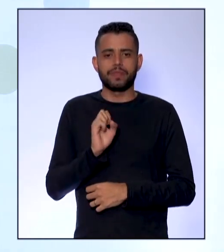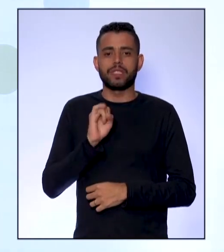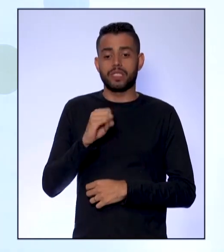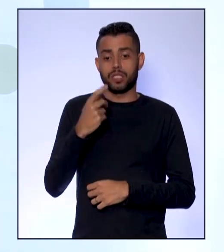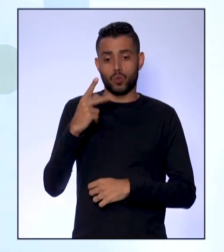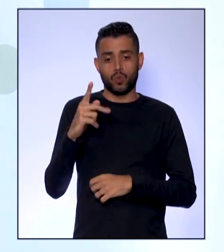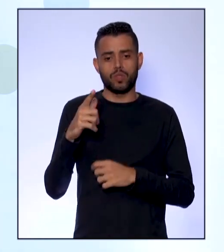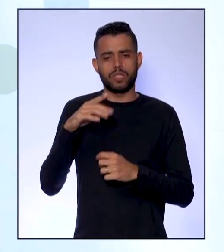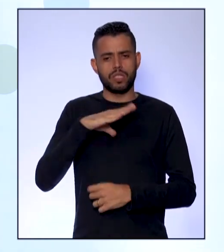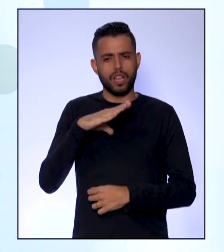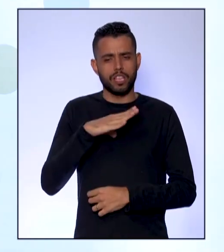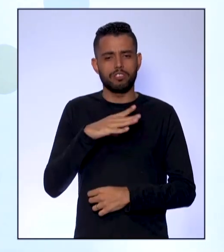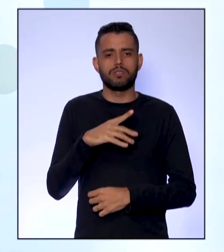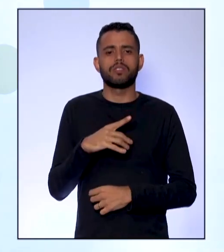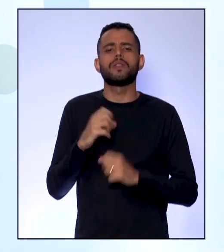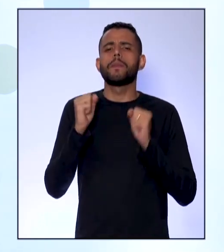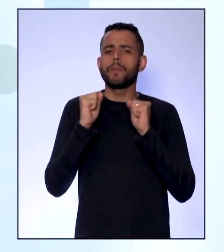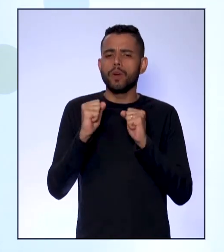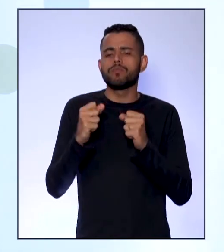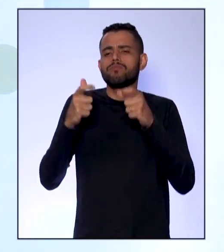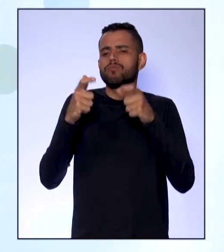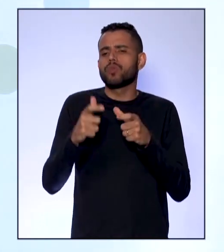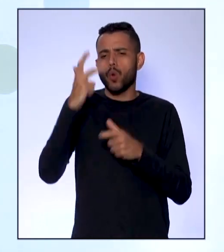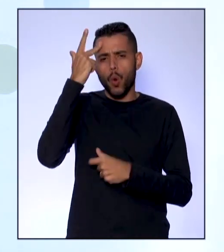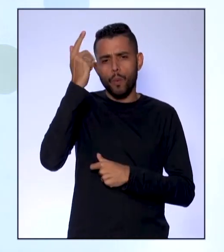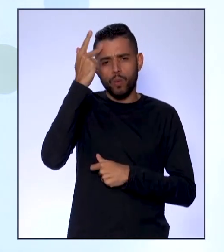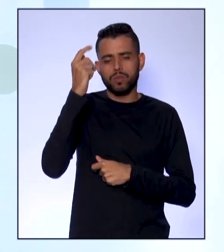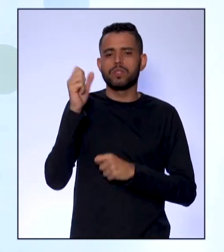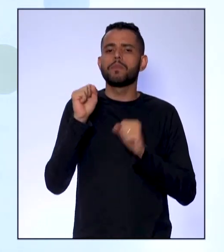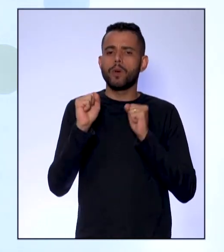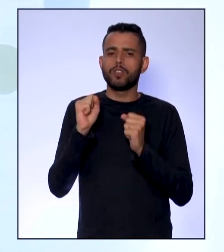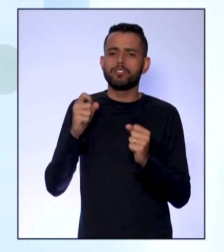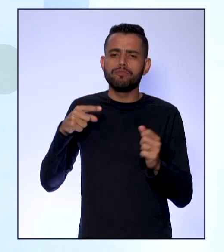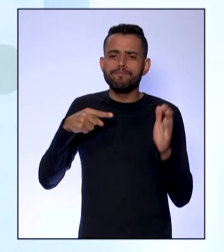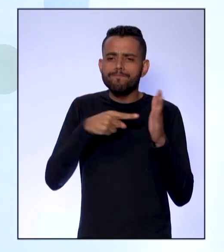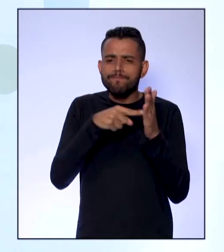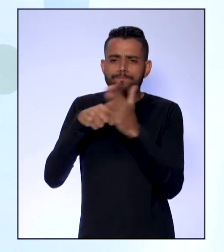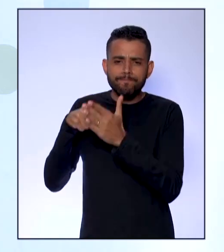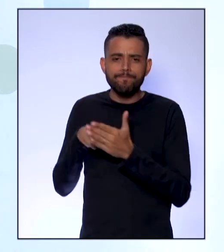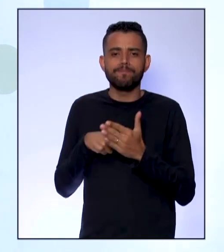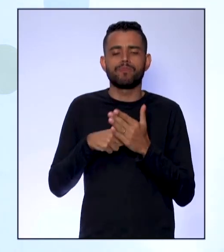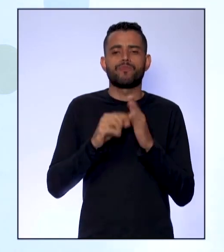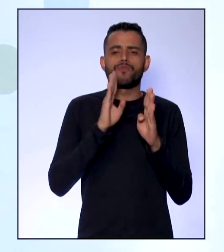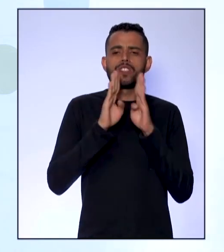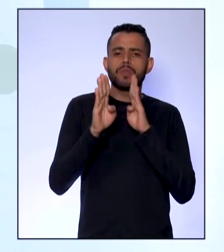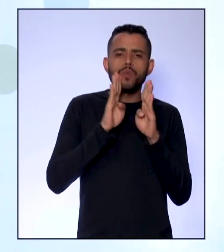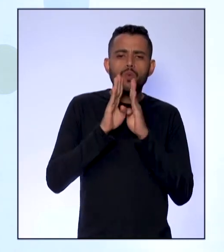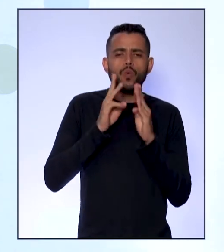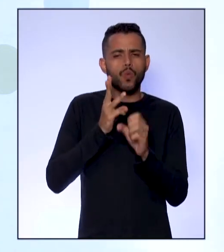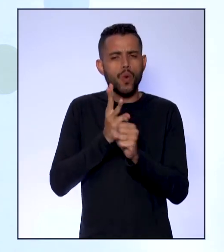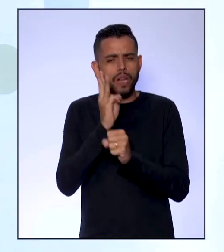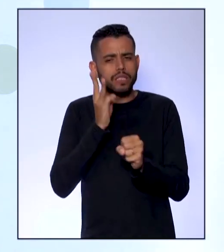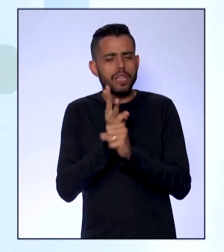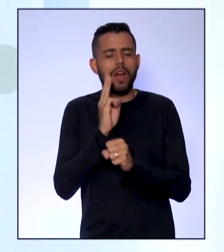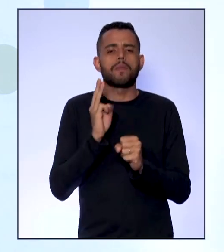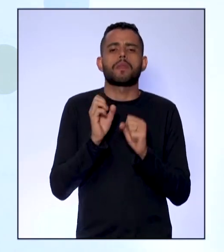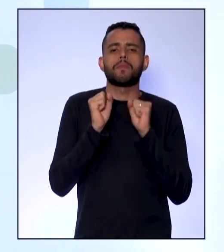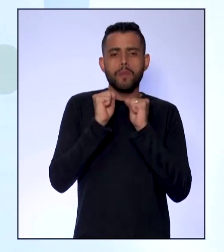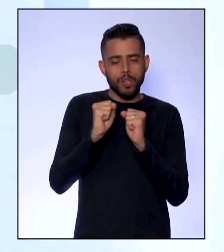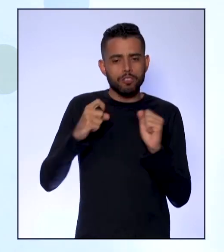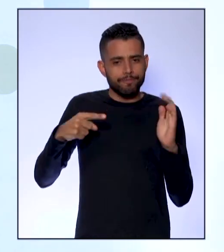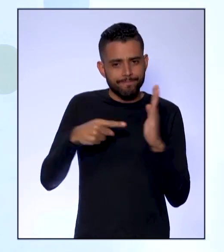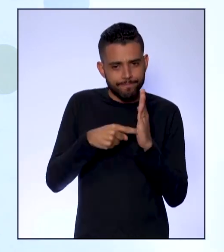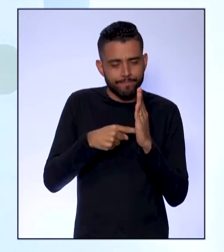para uma delegacia comum. E você também pode denunciar para esses provedores, né? Facebook, WhatsApp, você pode fazer essa